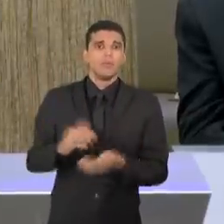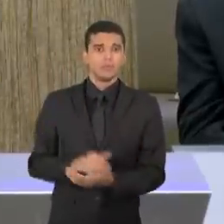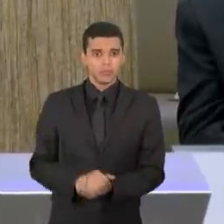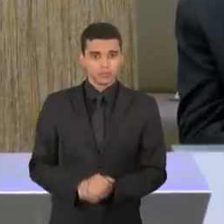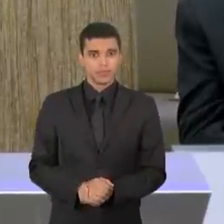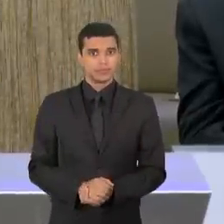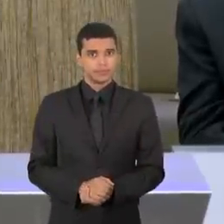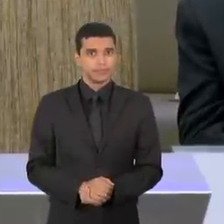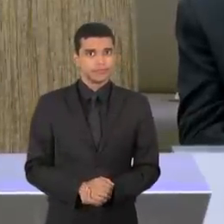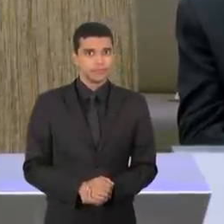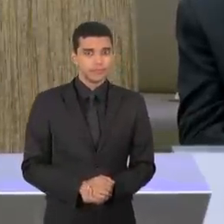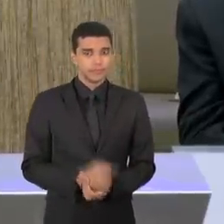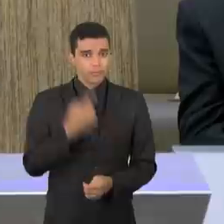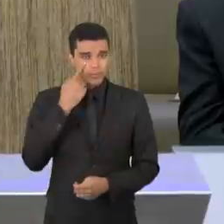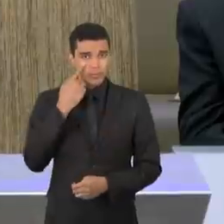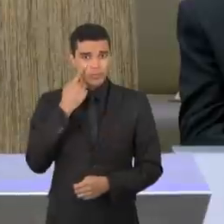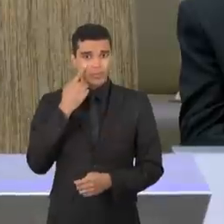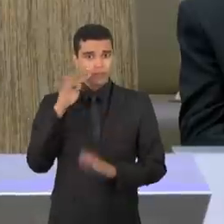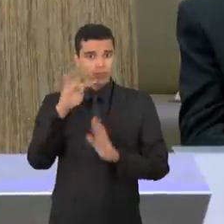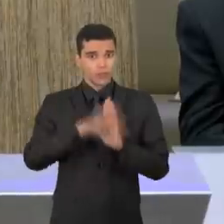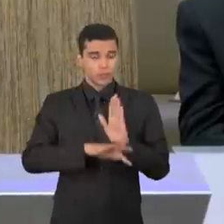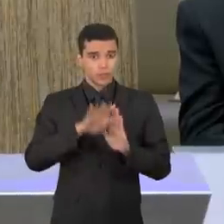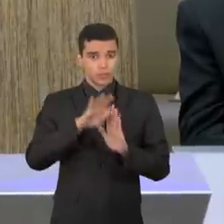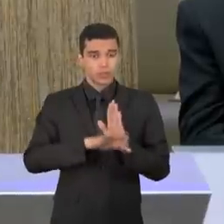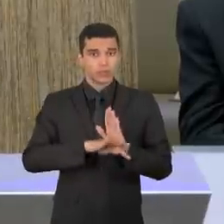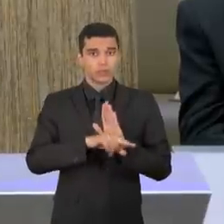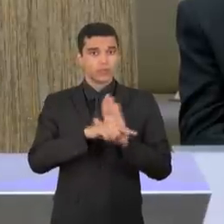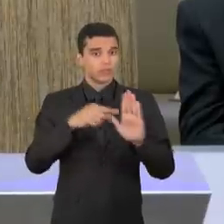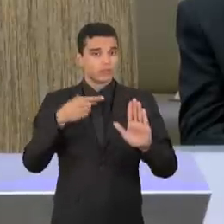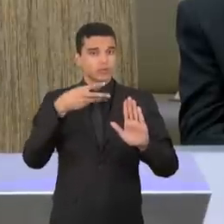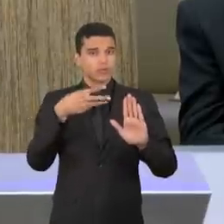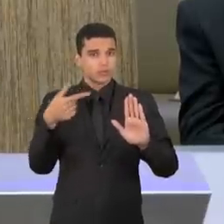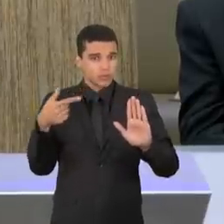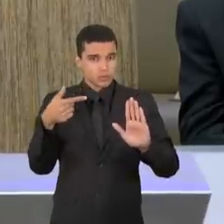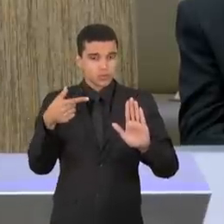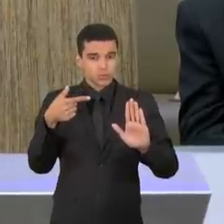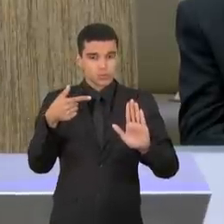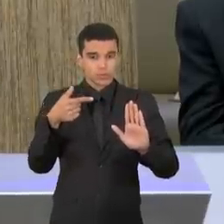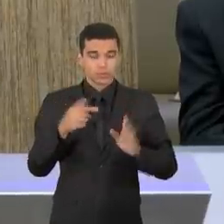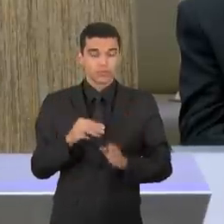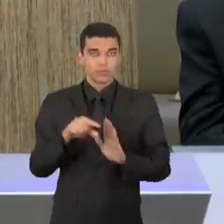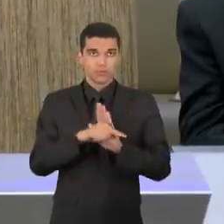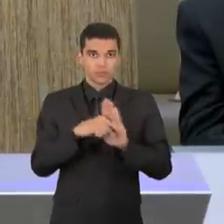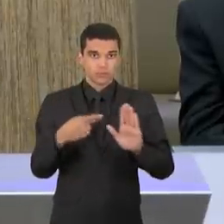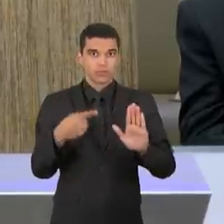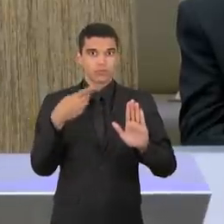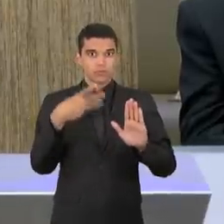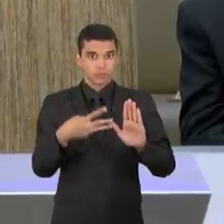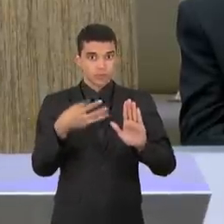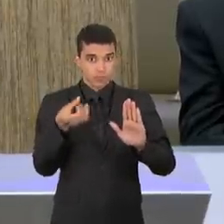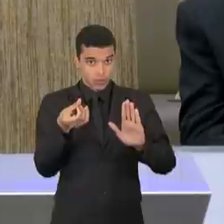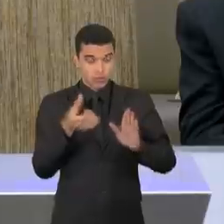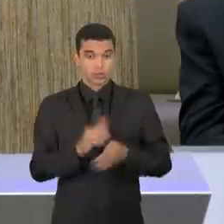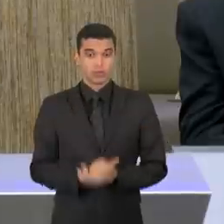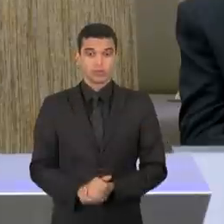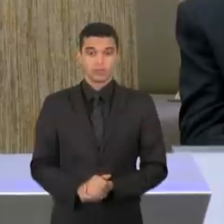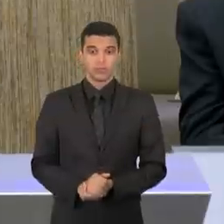nossa mente. Aí ele diz assim no versículo 32, 36. Todavia,